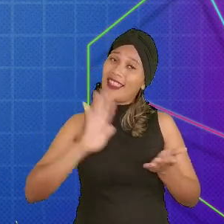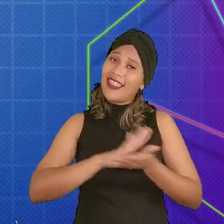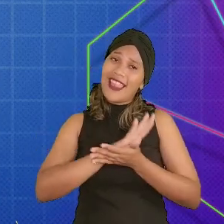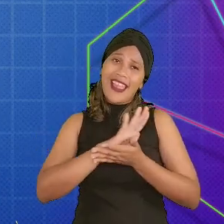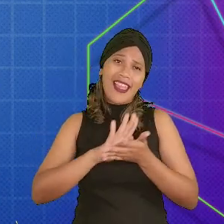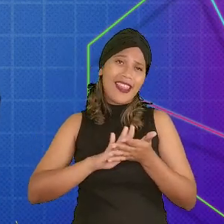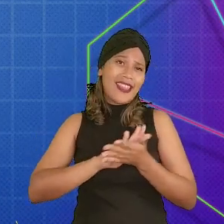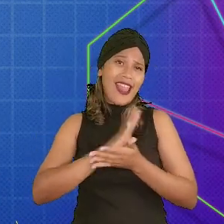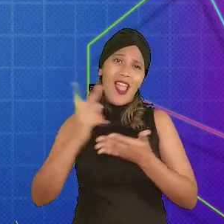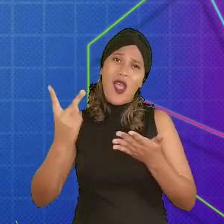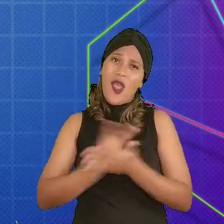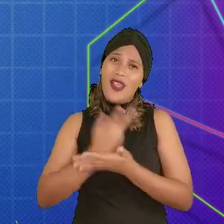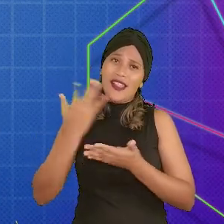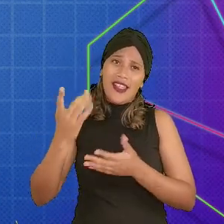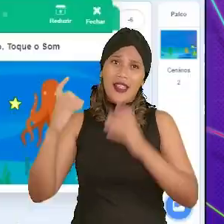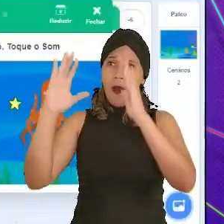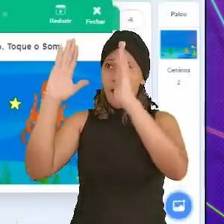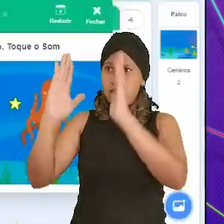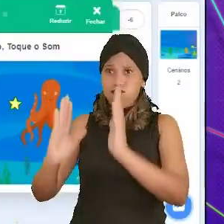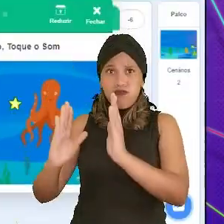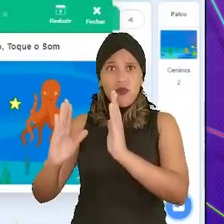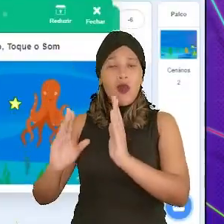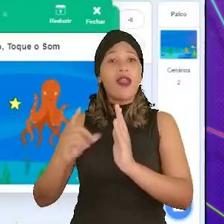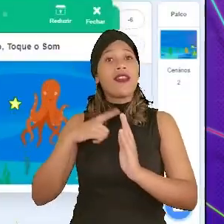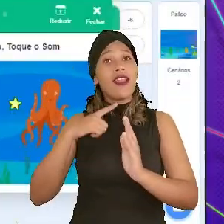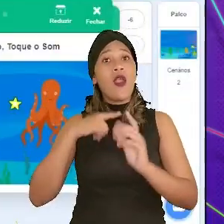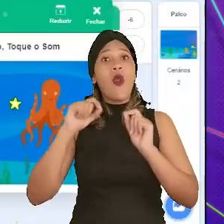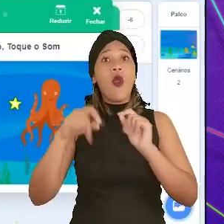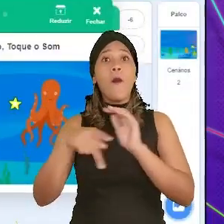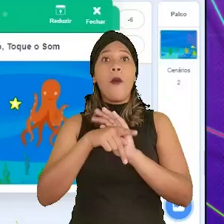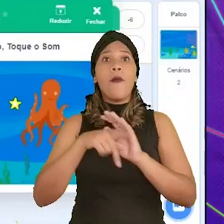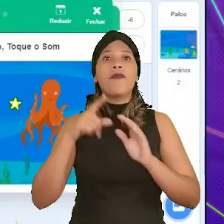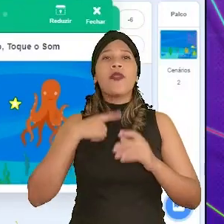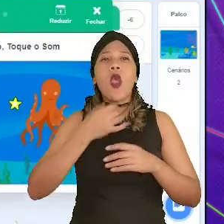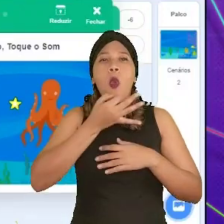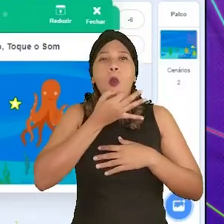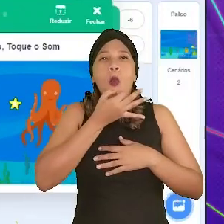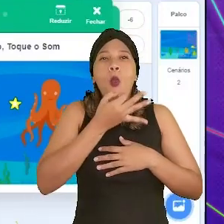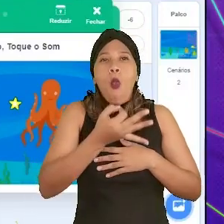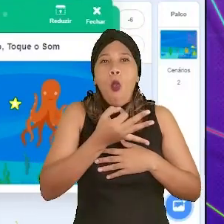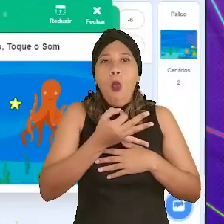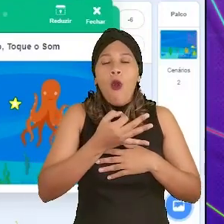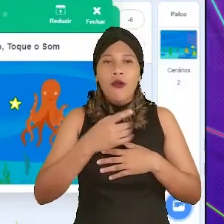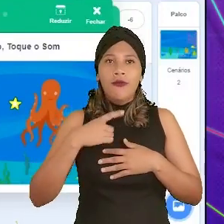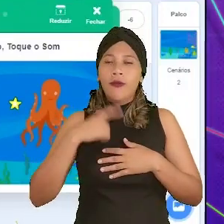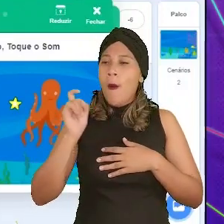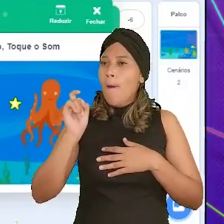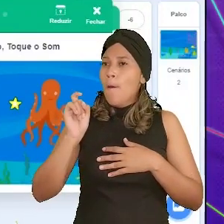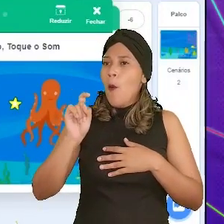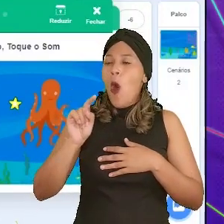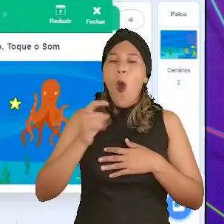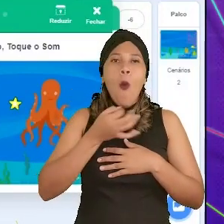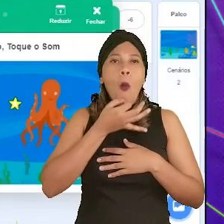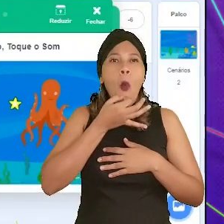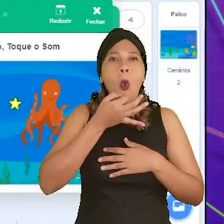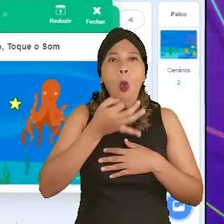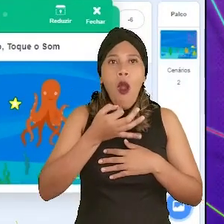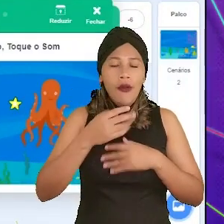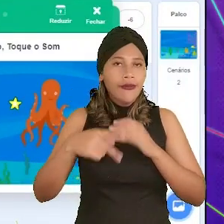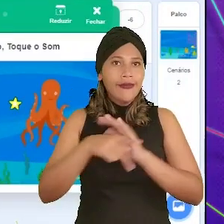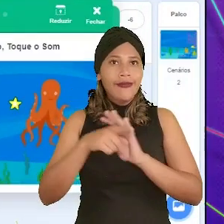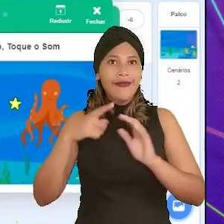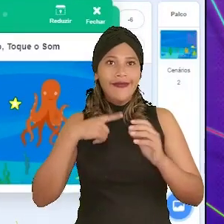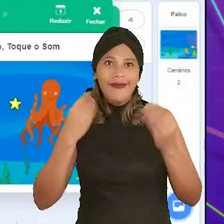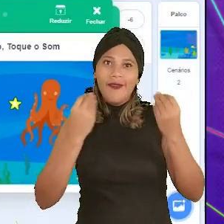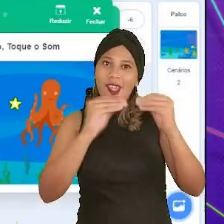imaginar, nada daquele bloco acontece. E depois desse bloco, temos um som de efeito que é toque o som Want, que pode